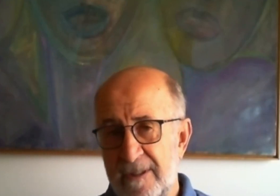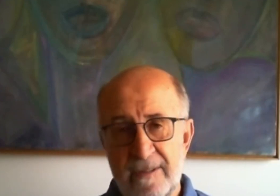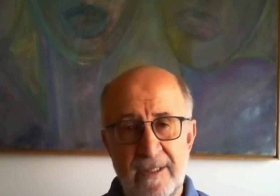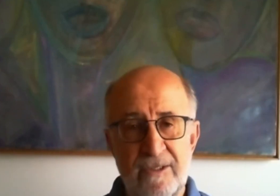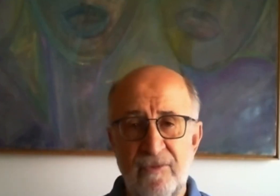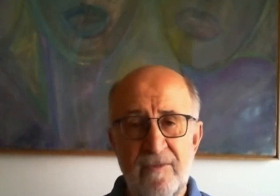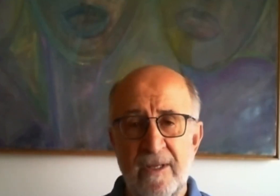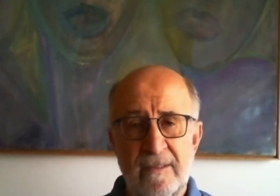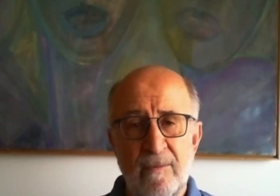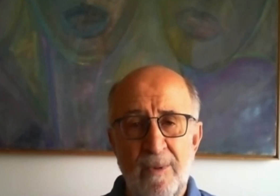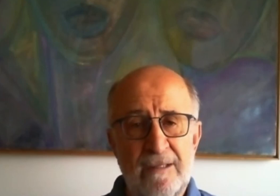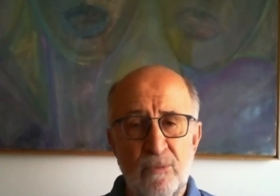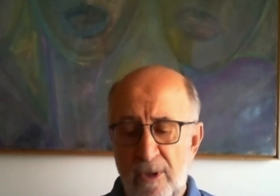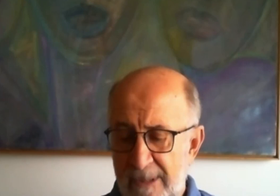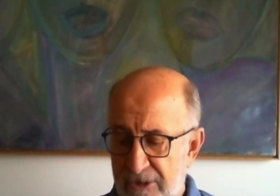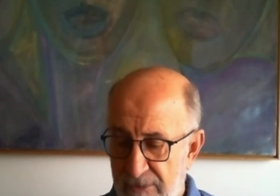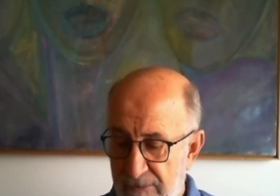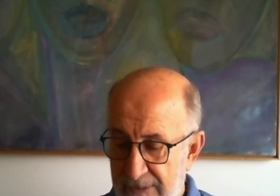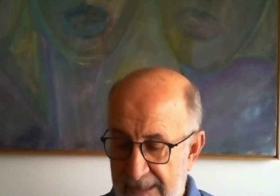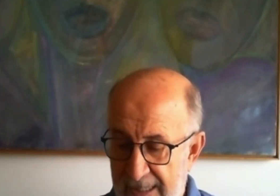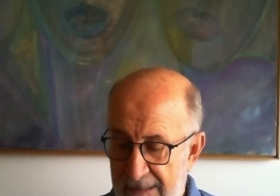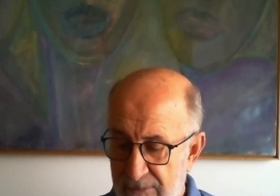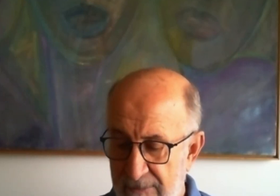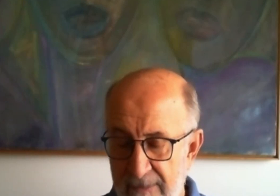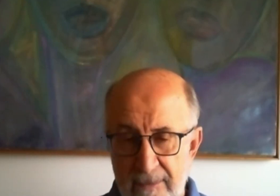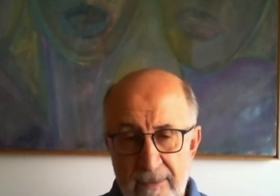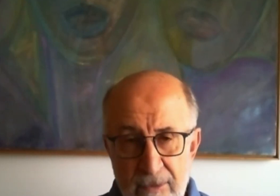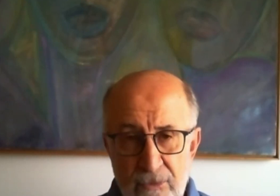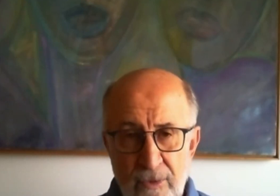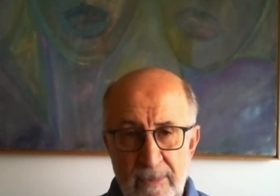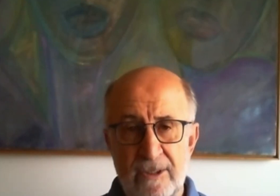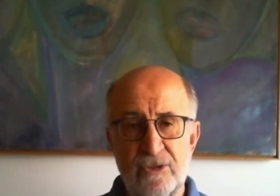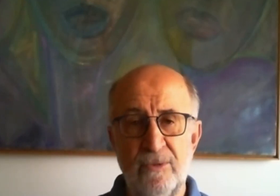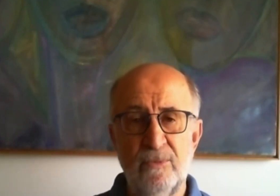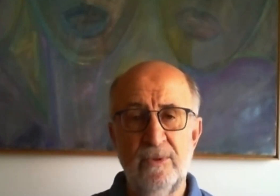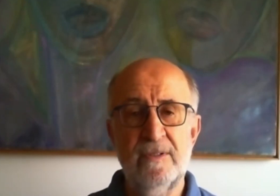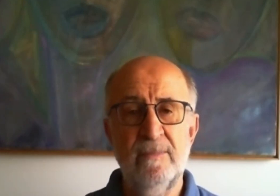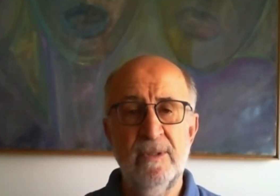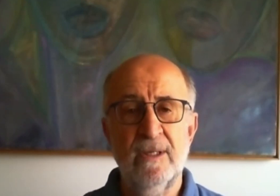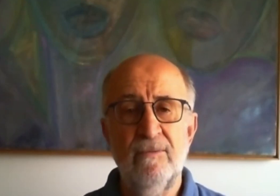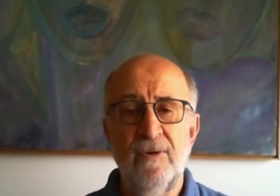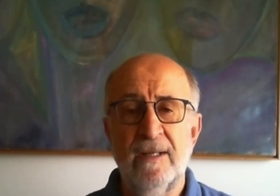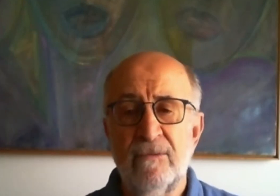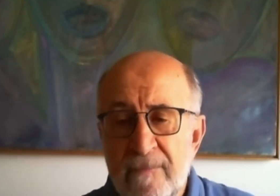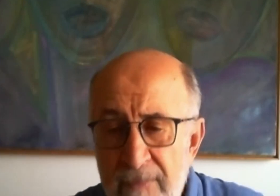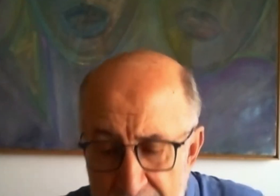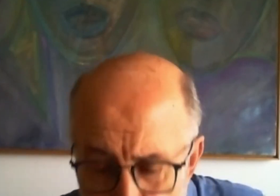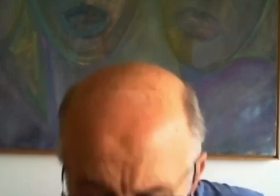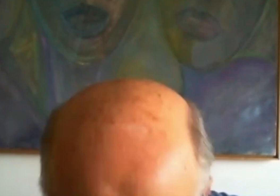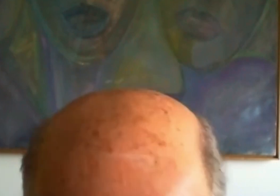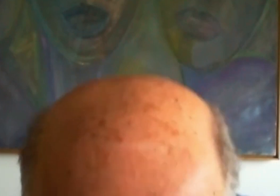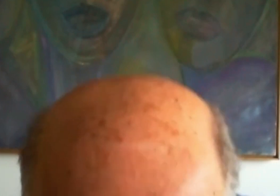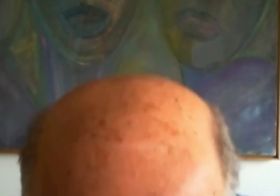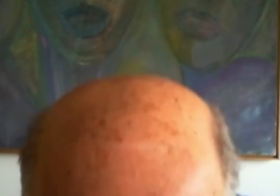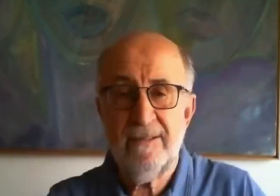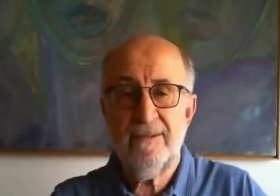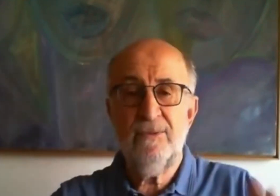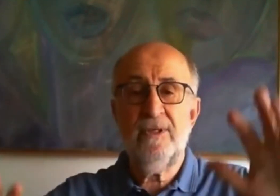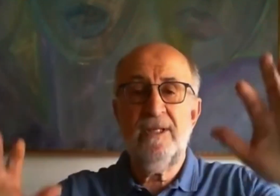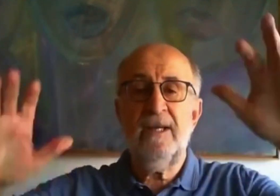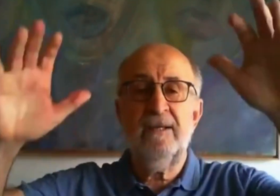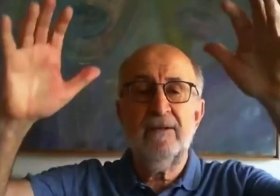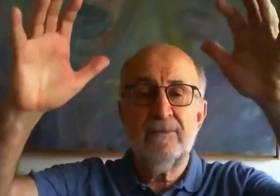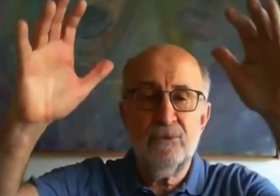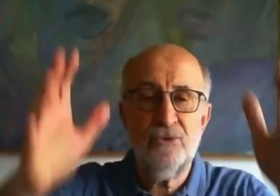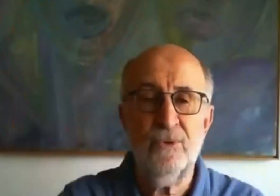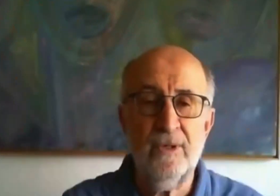para a Secretaria de Fazenda. Um ato normativo interno sobre a questão do conhecimento do fato. Perante a lei, o